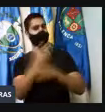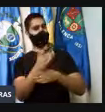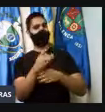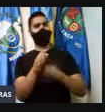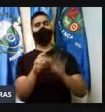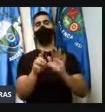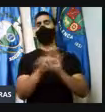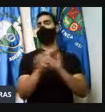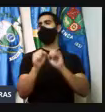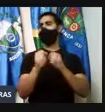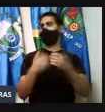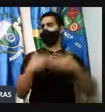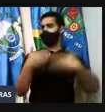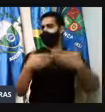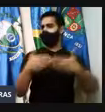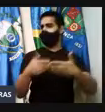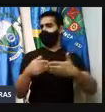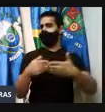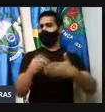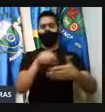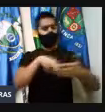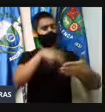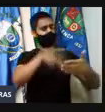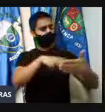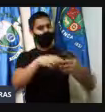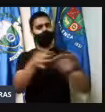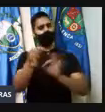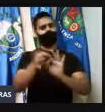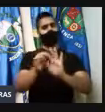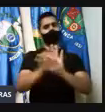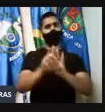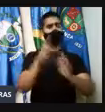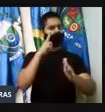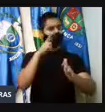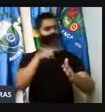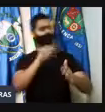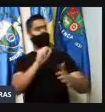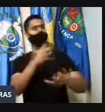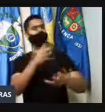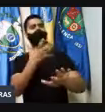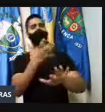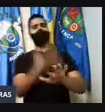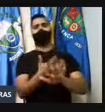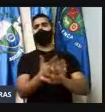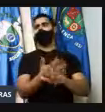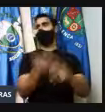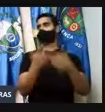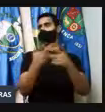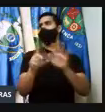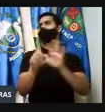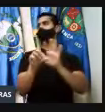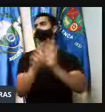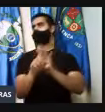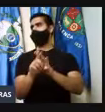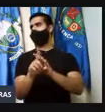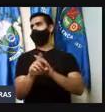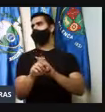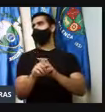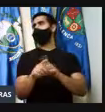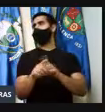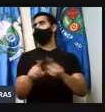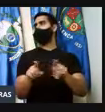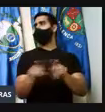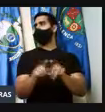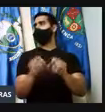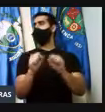expor. Ao examinar o presente projeto de lei, verifica-se que a matéria é de natureza legislativa e, quanto à iniciativa, compete